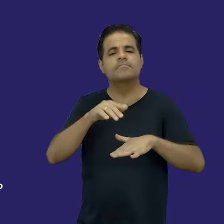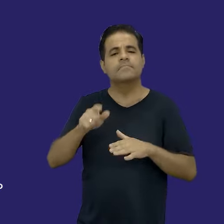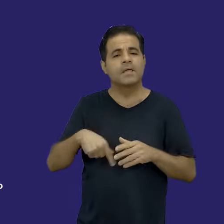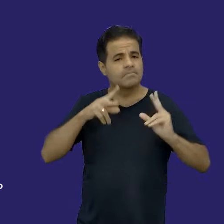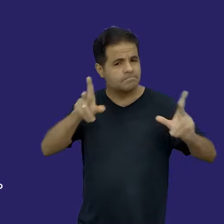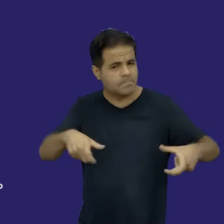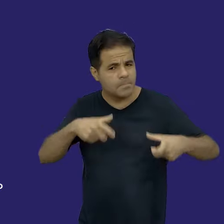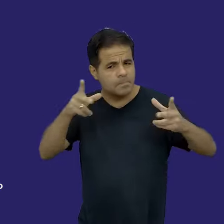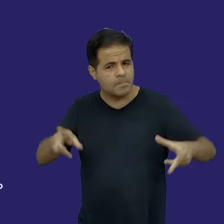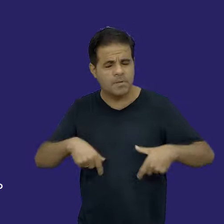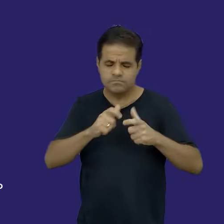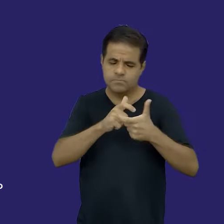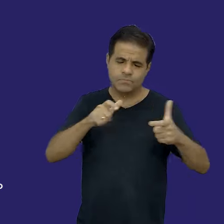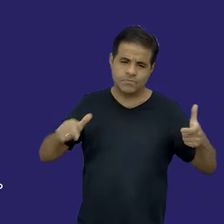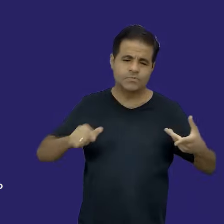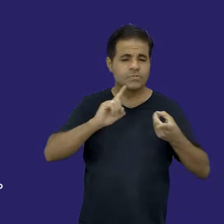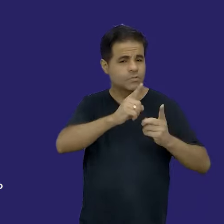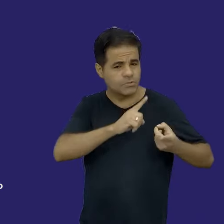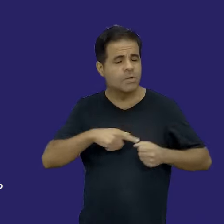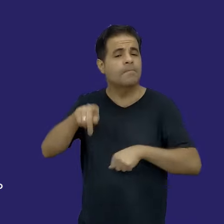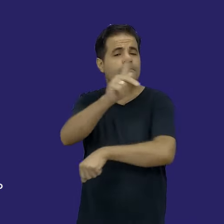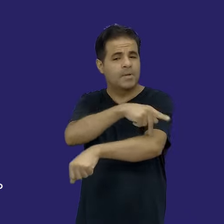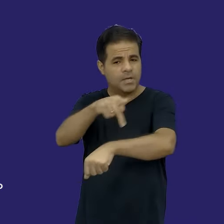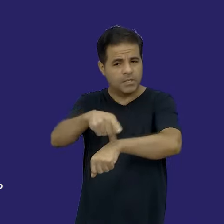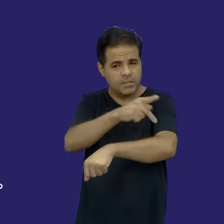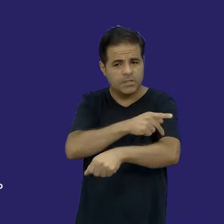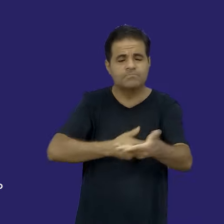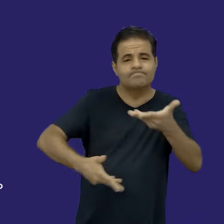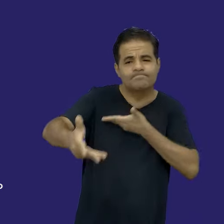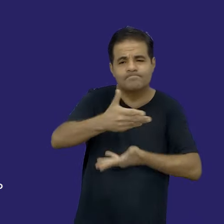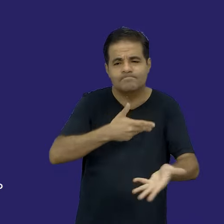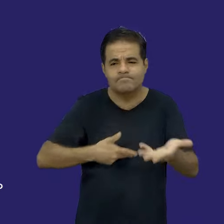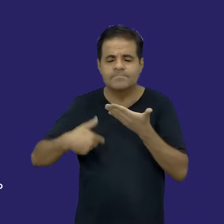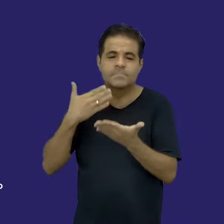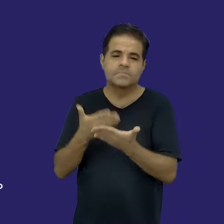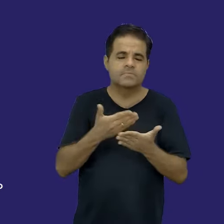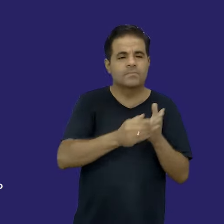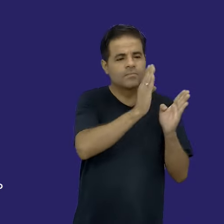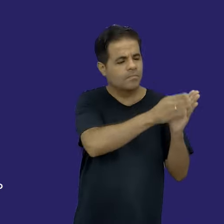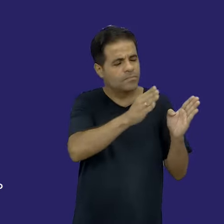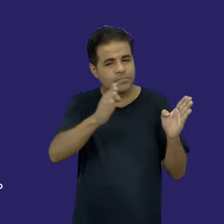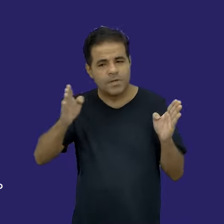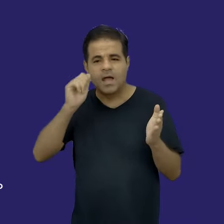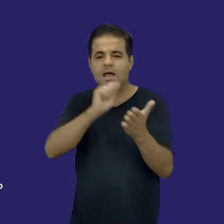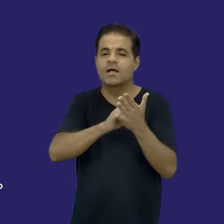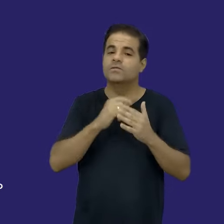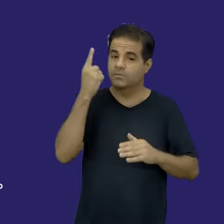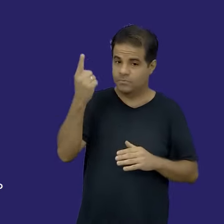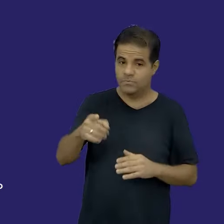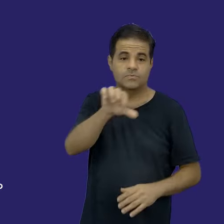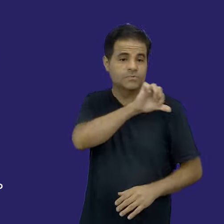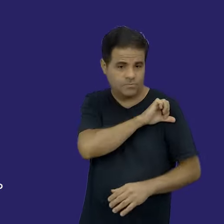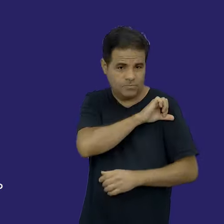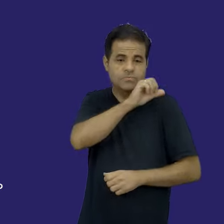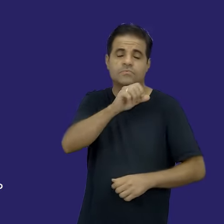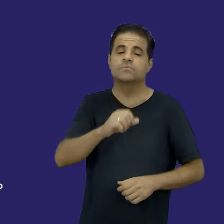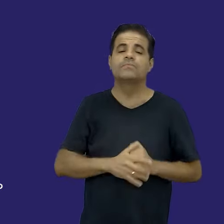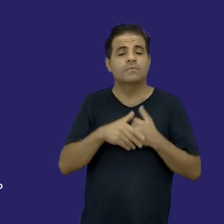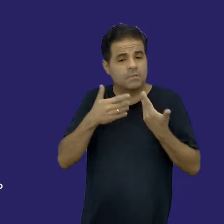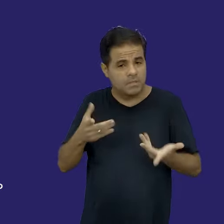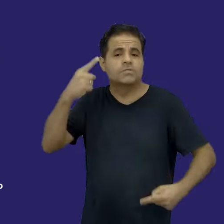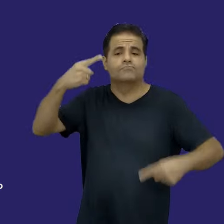explorar essa estrutura didático-pedagógica em relação à aula da sequência de atividade 1 do 9º ano do ensino fundamental.